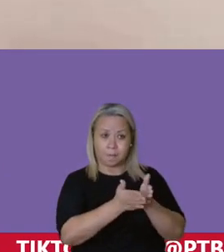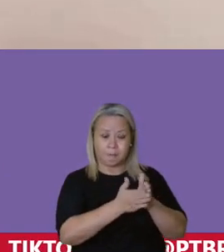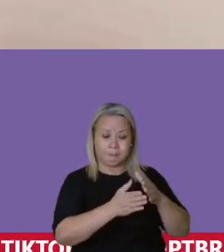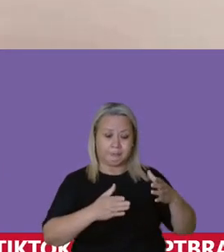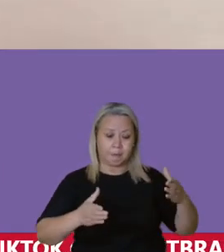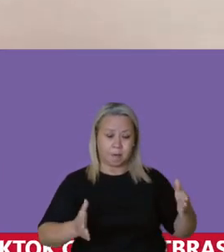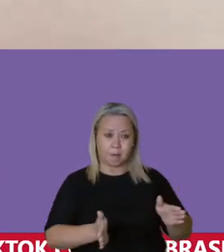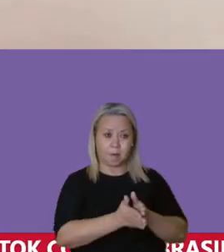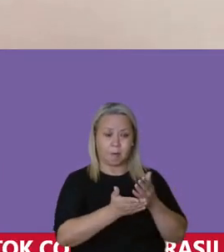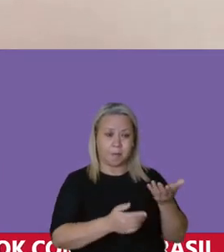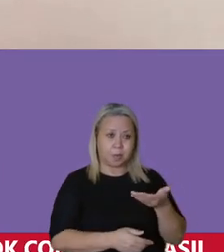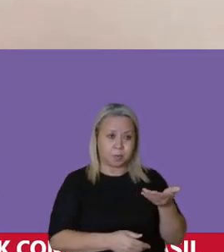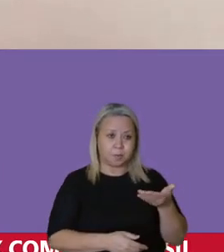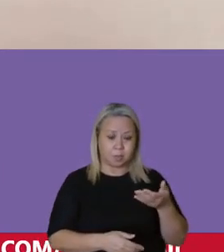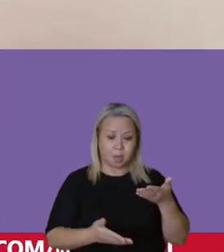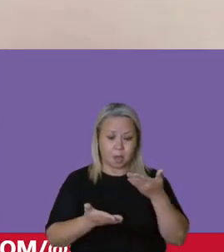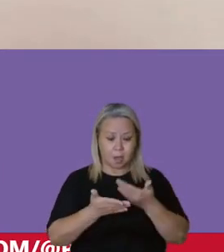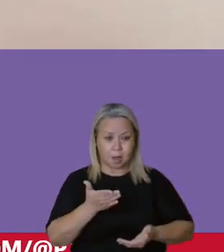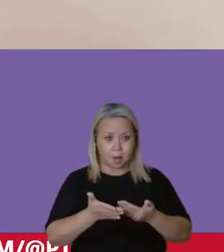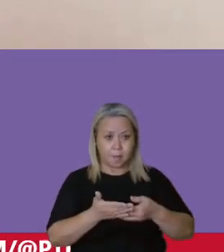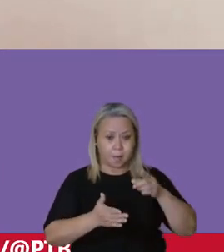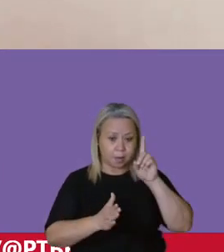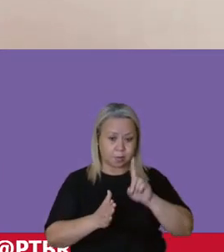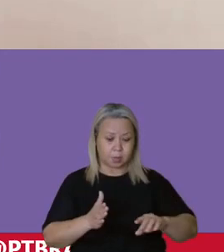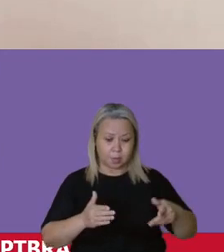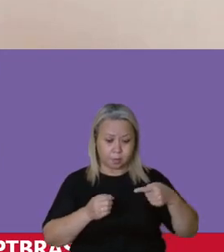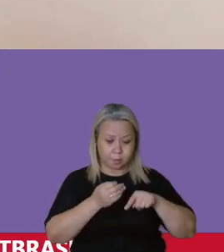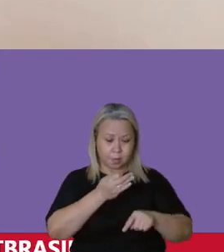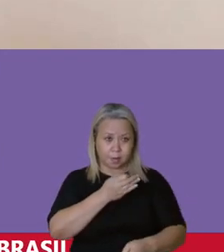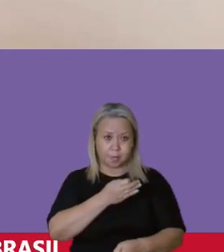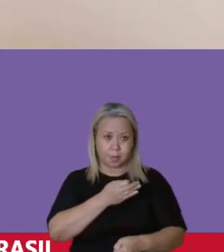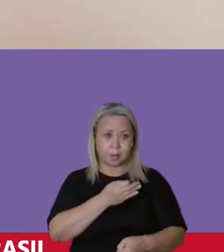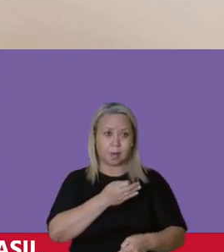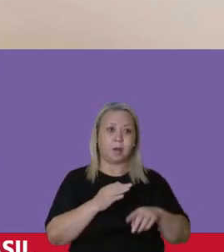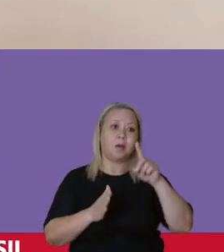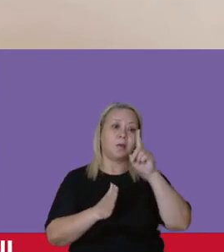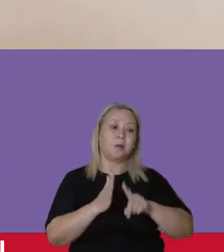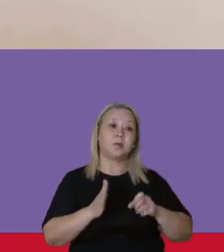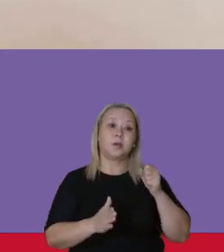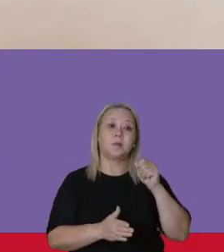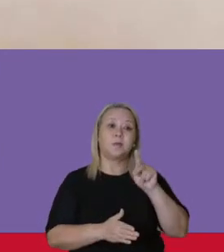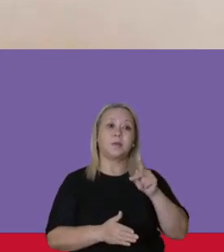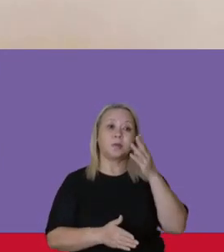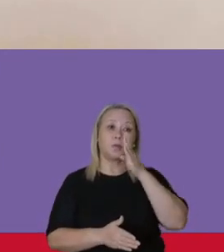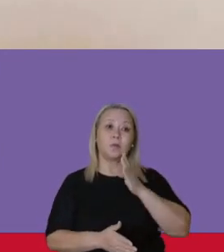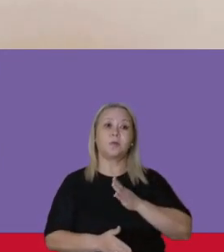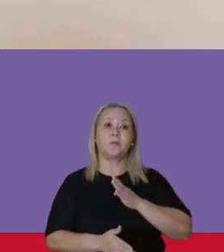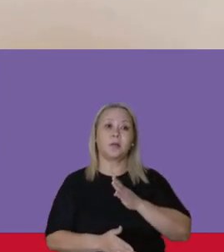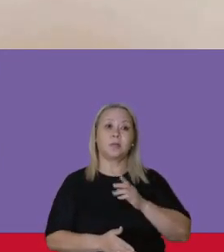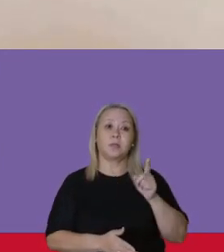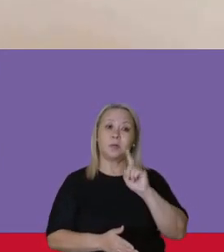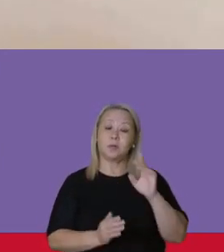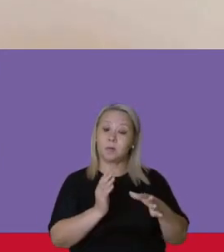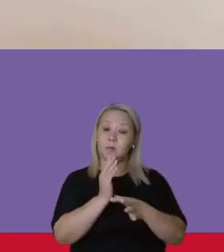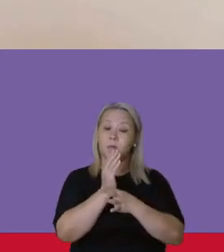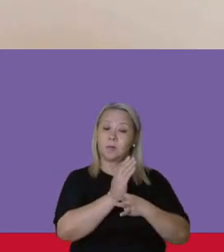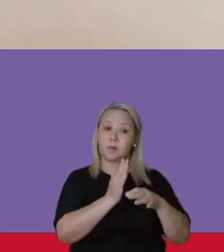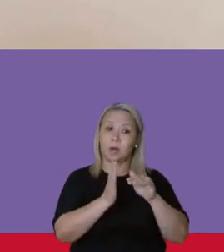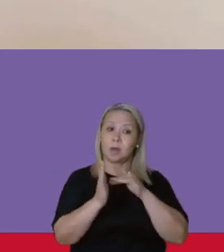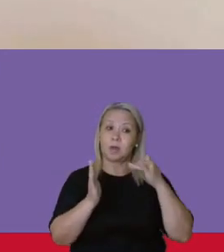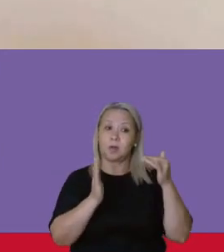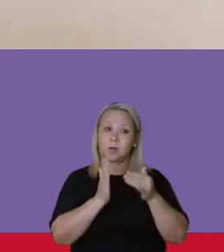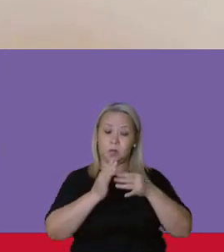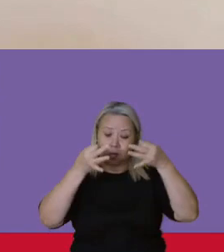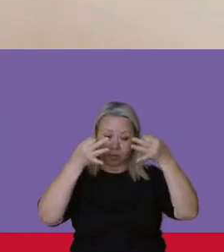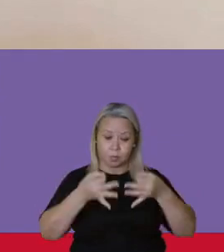de miséria e é perda de um direito fundamental, que é o direito à previdência, que o Brasil ainda nem garante na totalidade. O